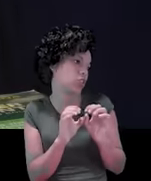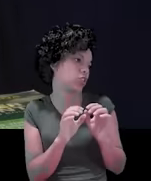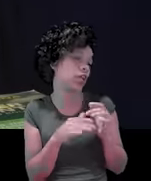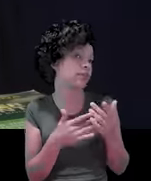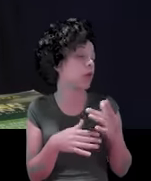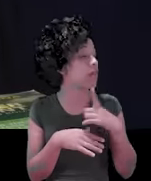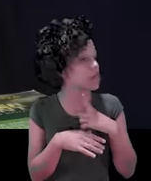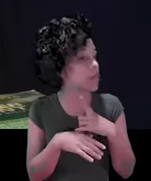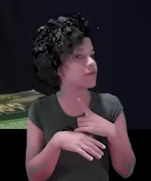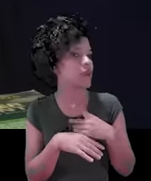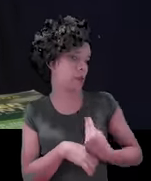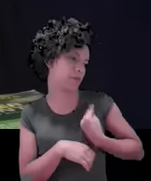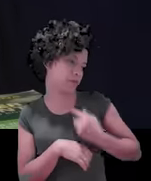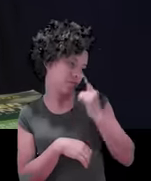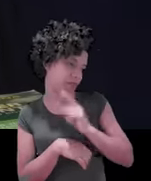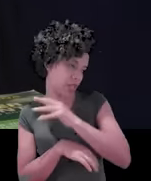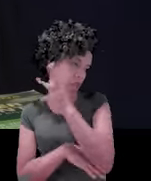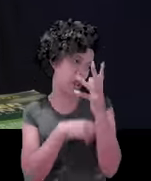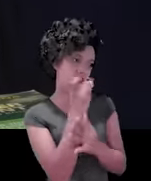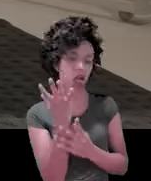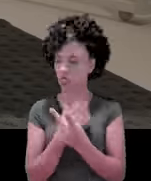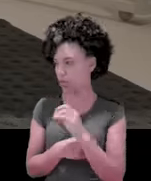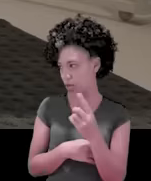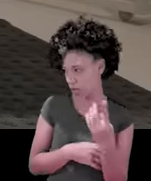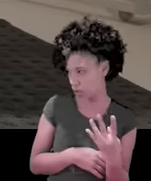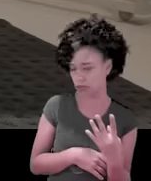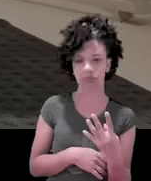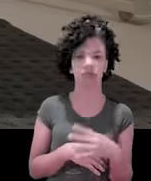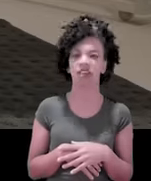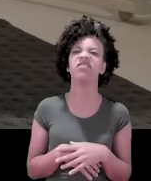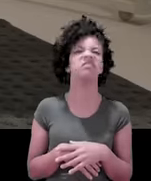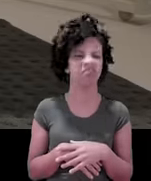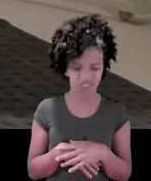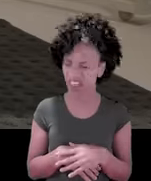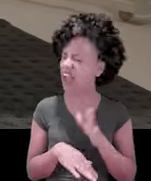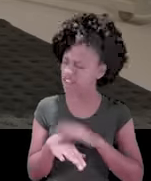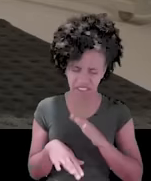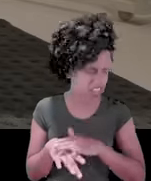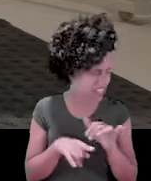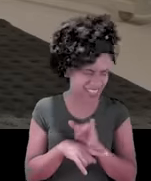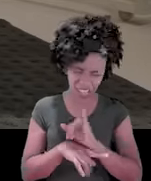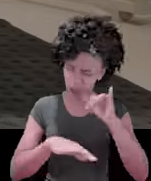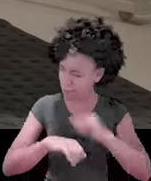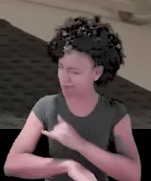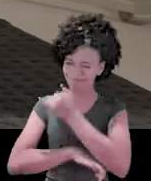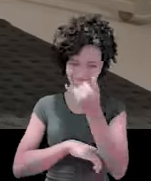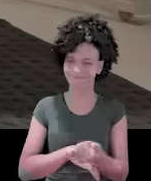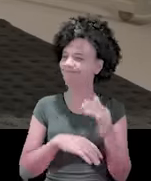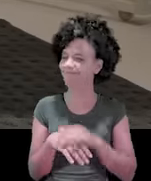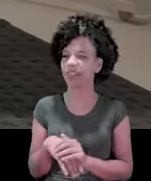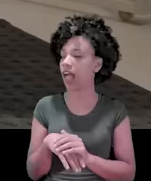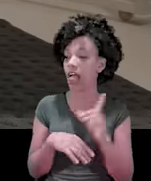eu tenho curso de sobrevivência na selva que eu vim dormir 14 outros cara esse cara é muito foi feito para cair mano ficar correndo para cá e outra